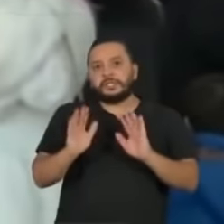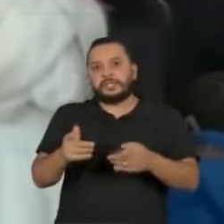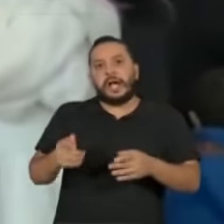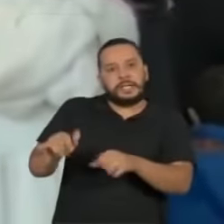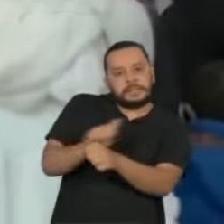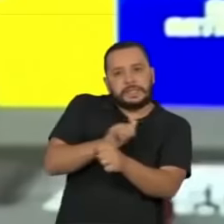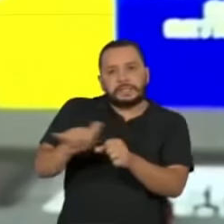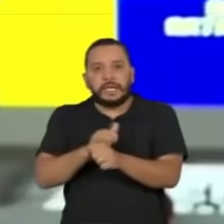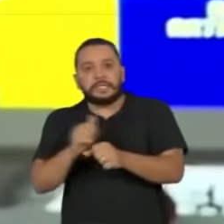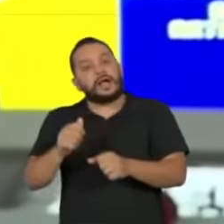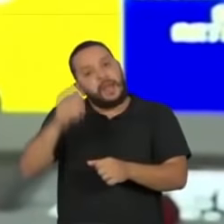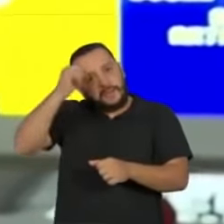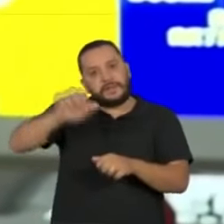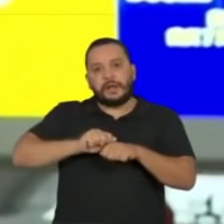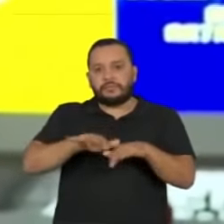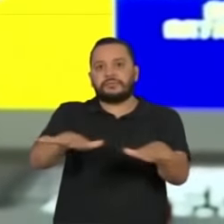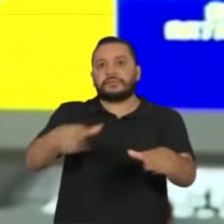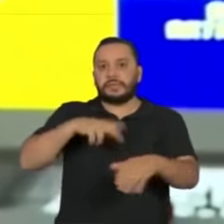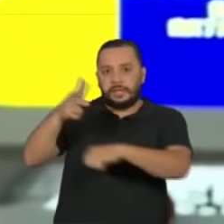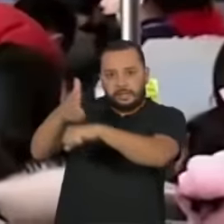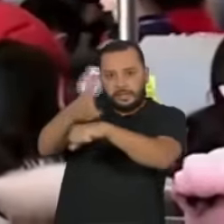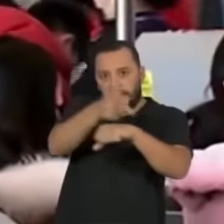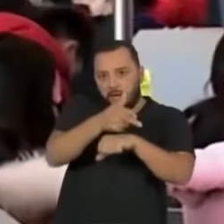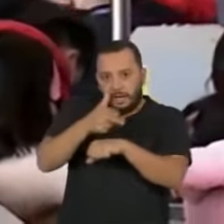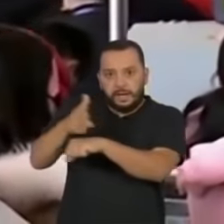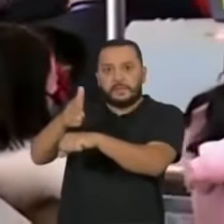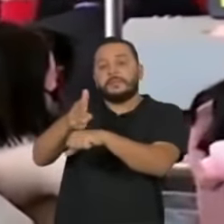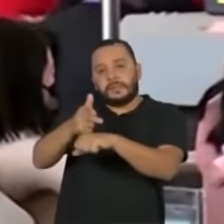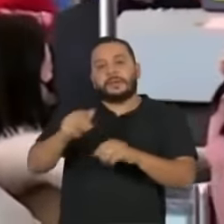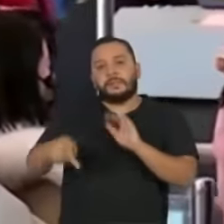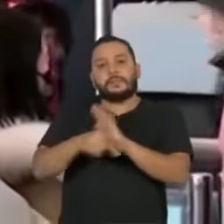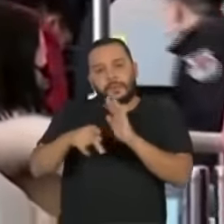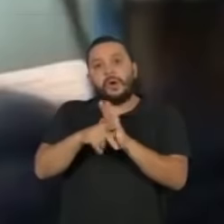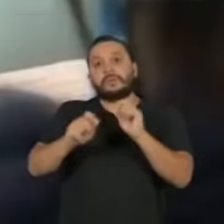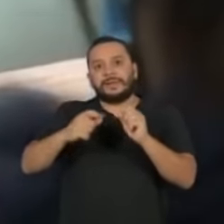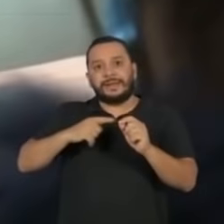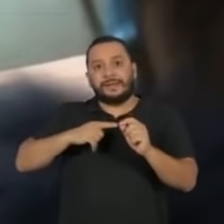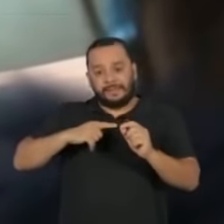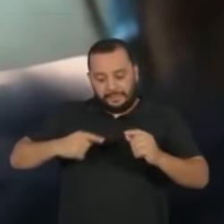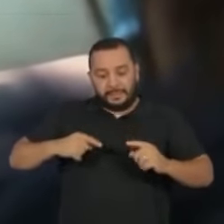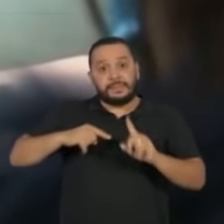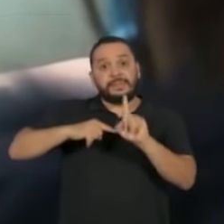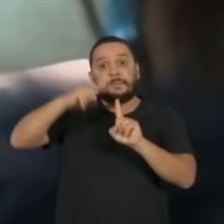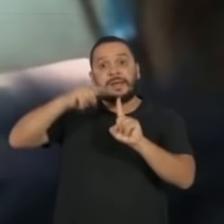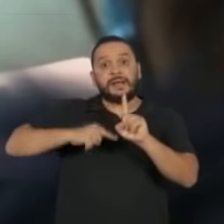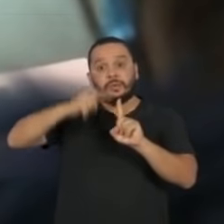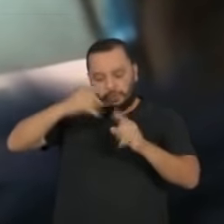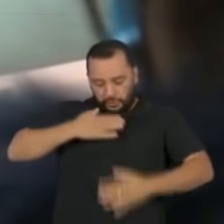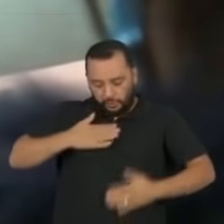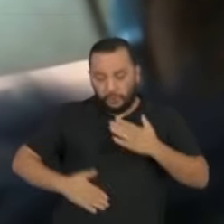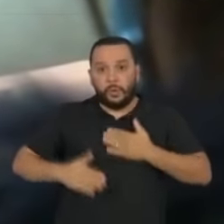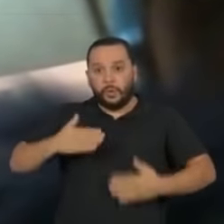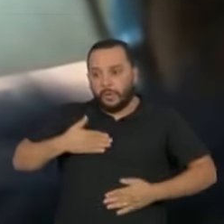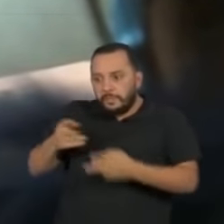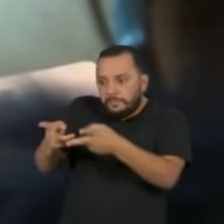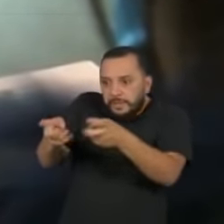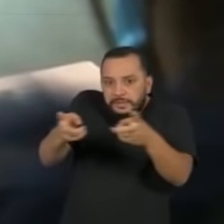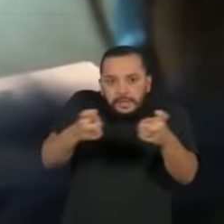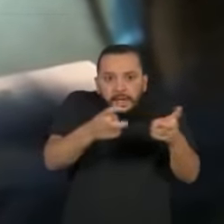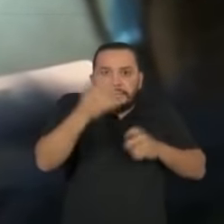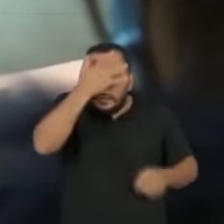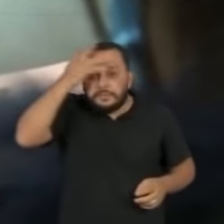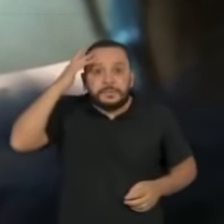pela cidade, instalando câmeras térmicas nos sistemas de transporte que identificam variações de temperatura